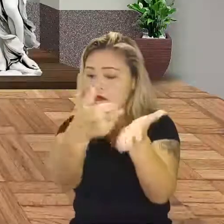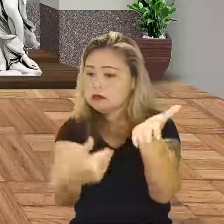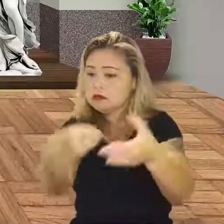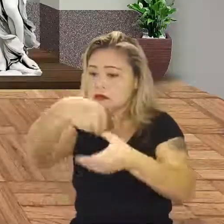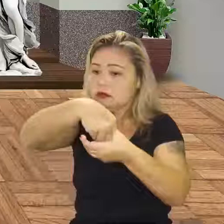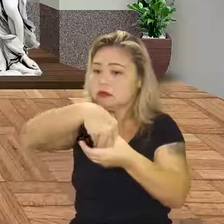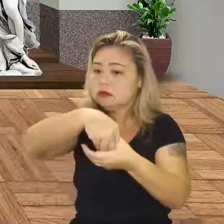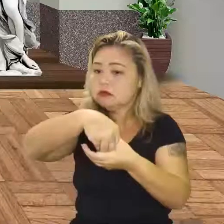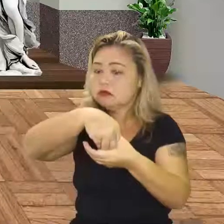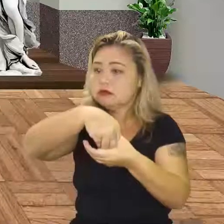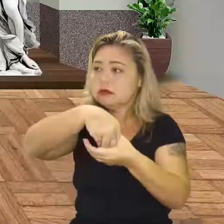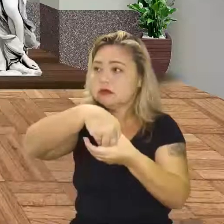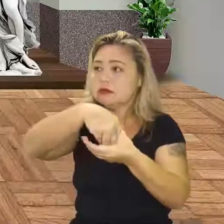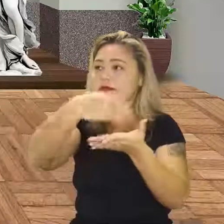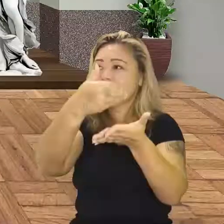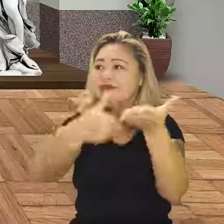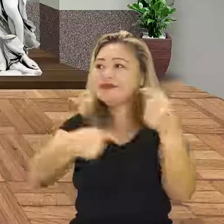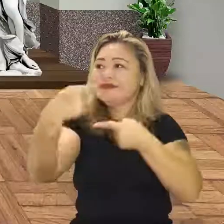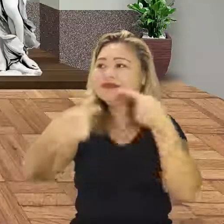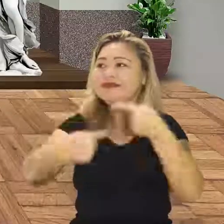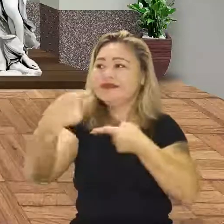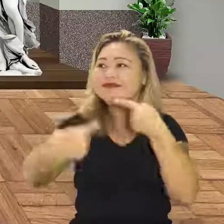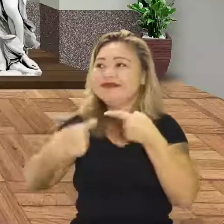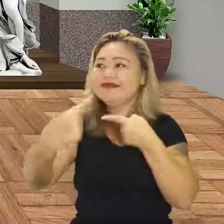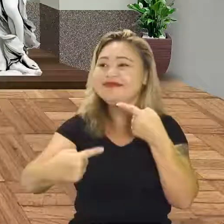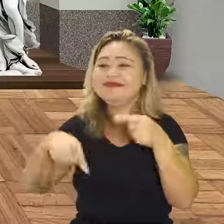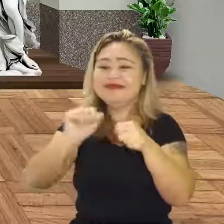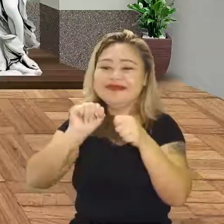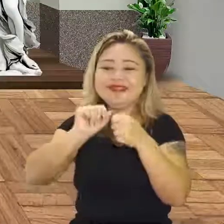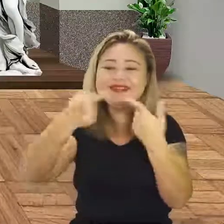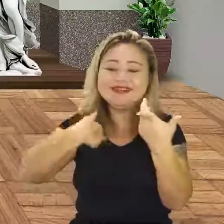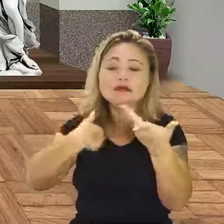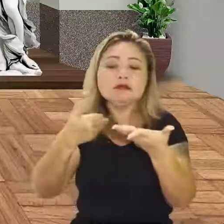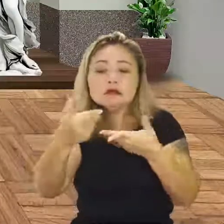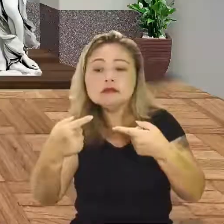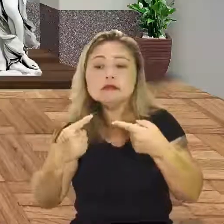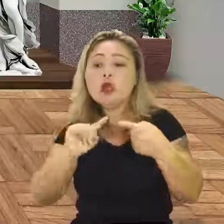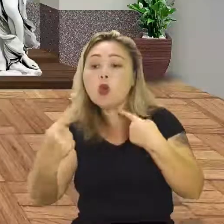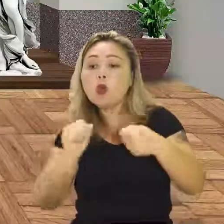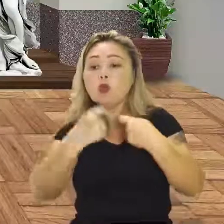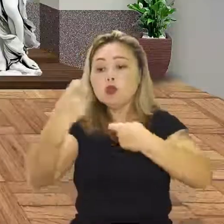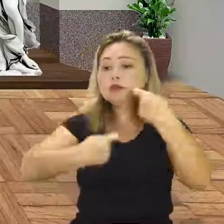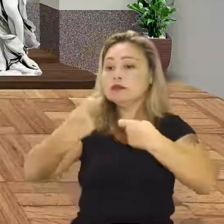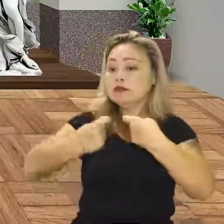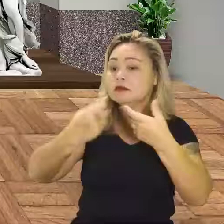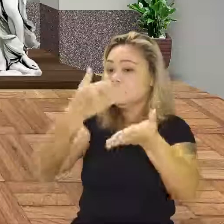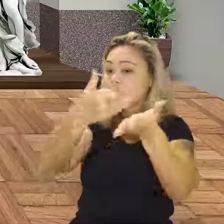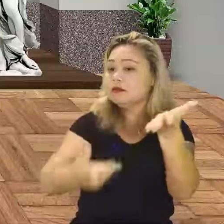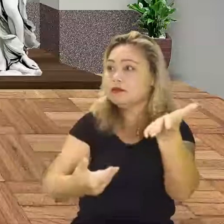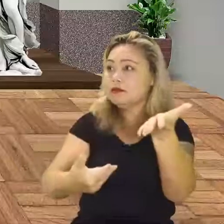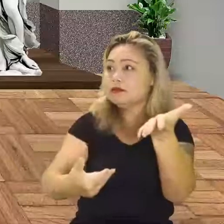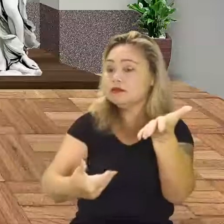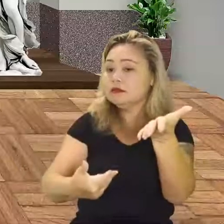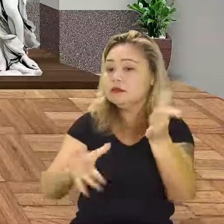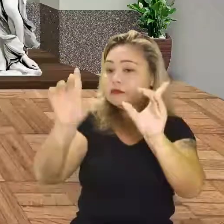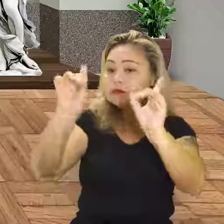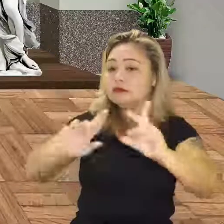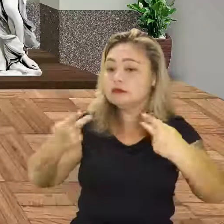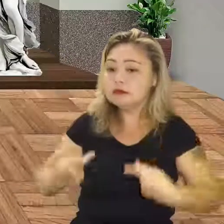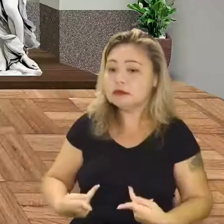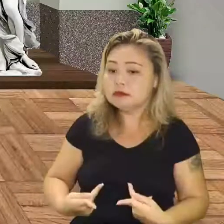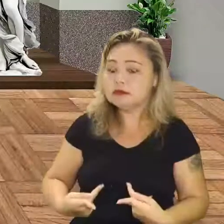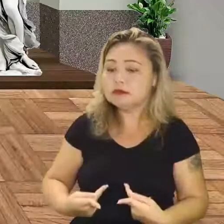dentro da sua política, desse combate à guerra e tudo, ela traz a concepção dos direitos